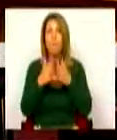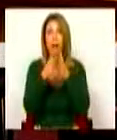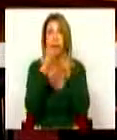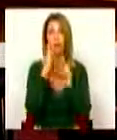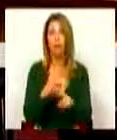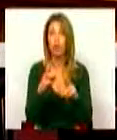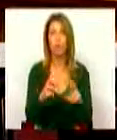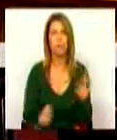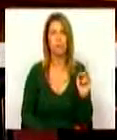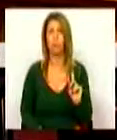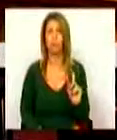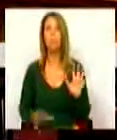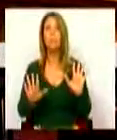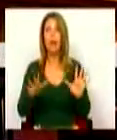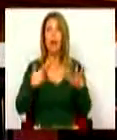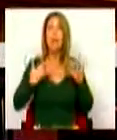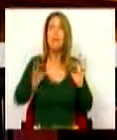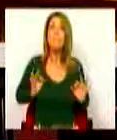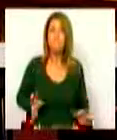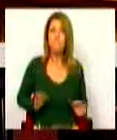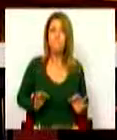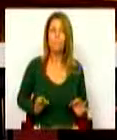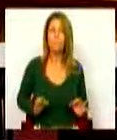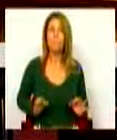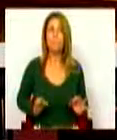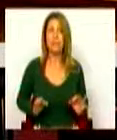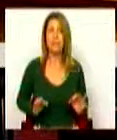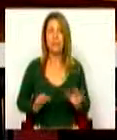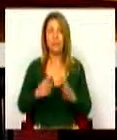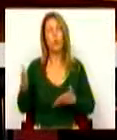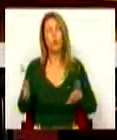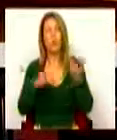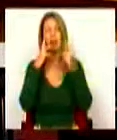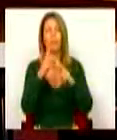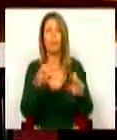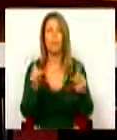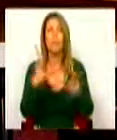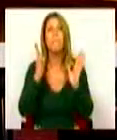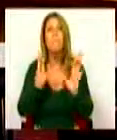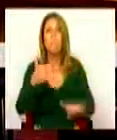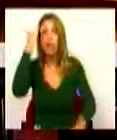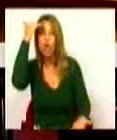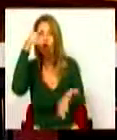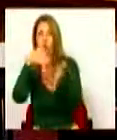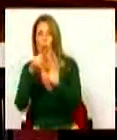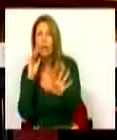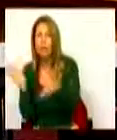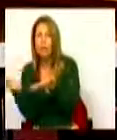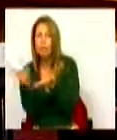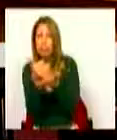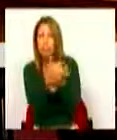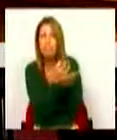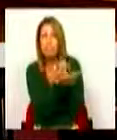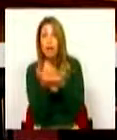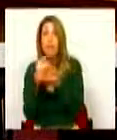investigação, mas precisamos de nos apropriar melhor dos seus resultados, para que as nossas empresas